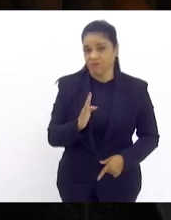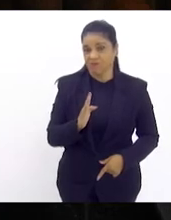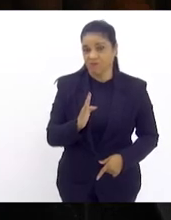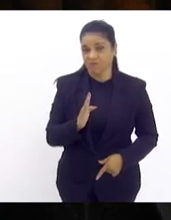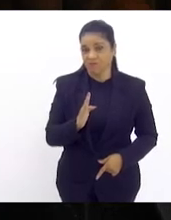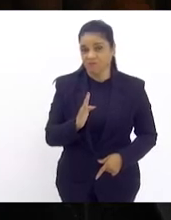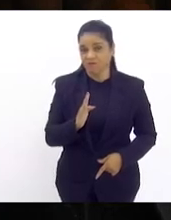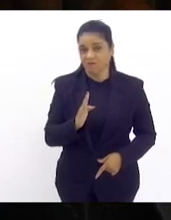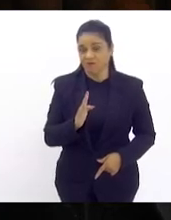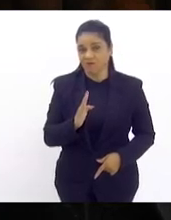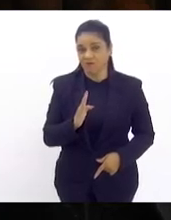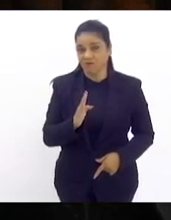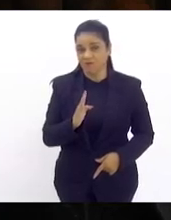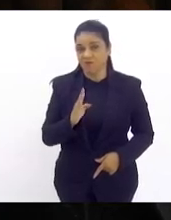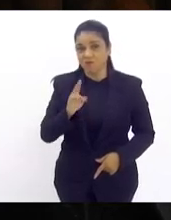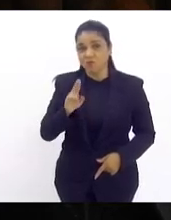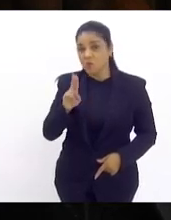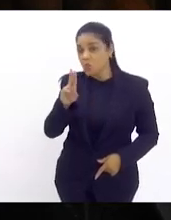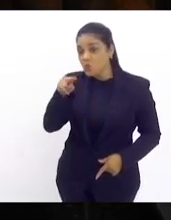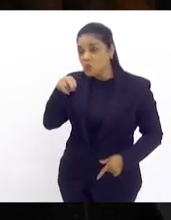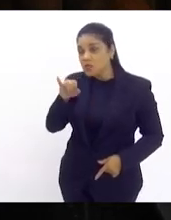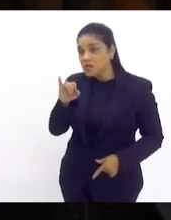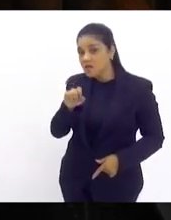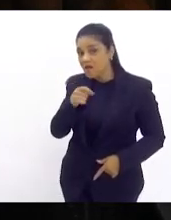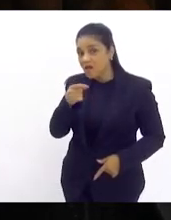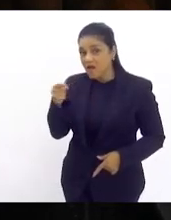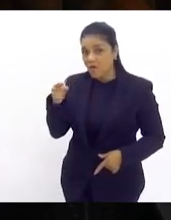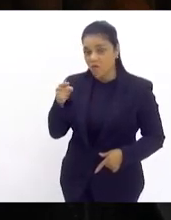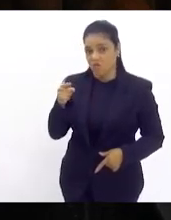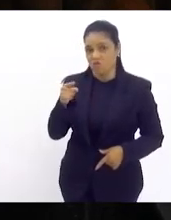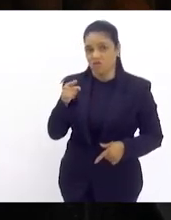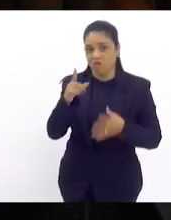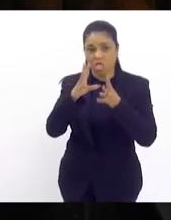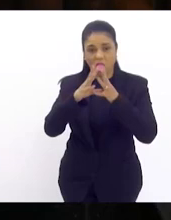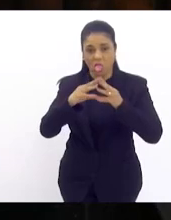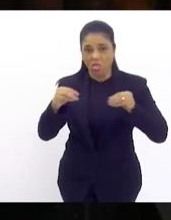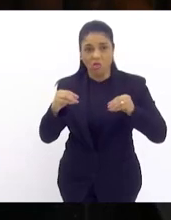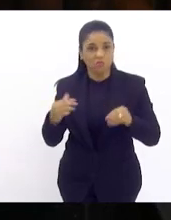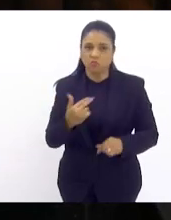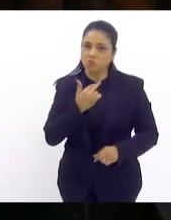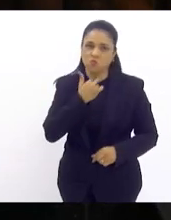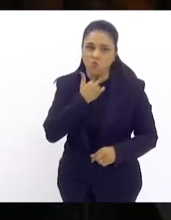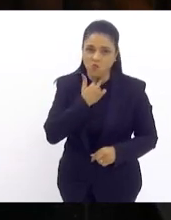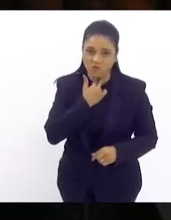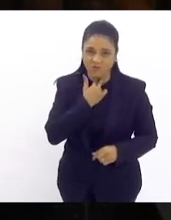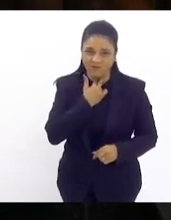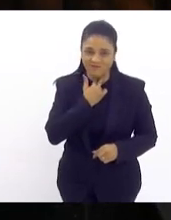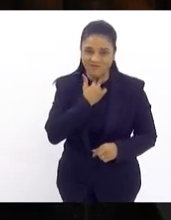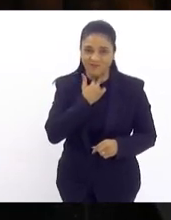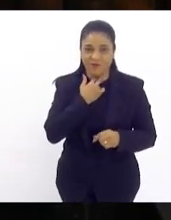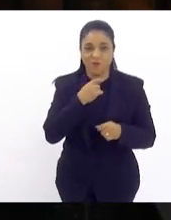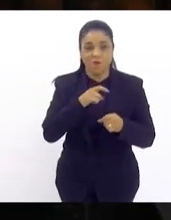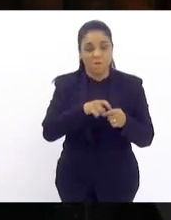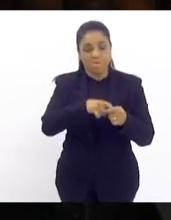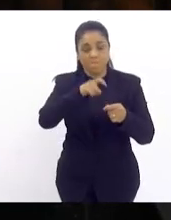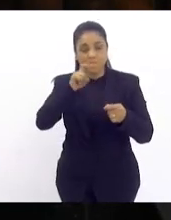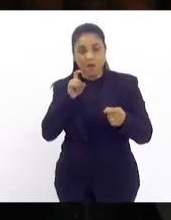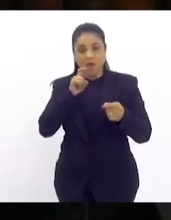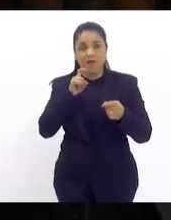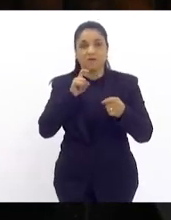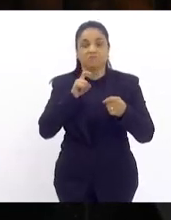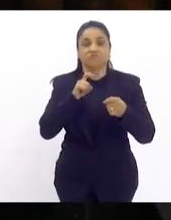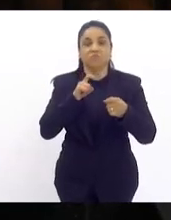a união indissolúvel entre os poderes e os entes